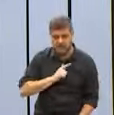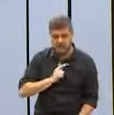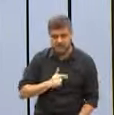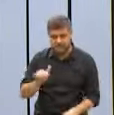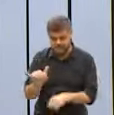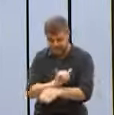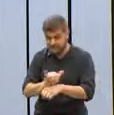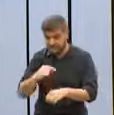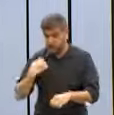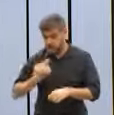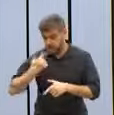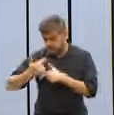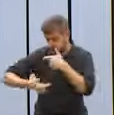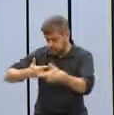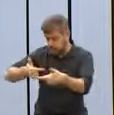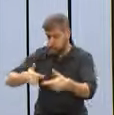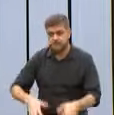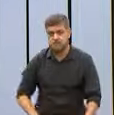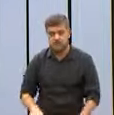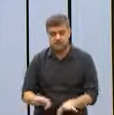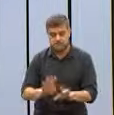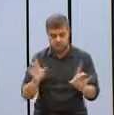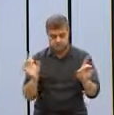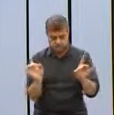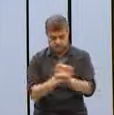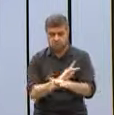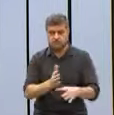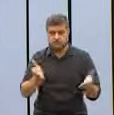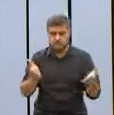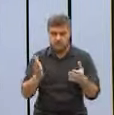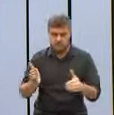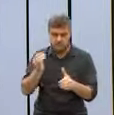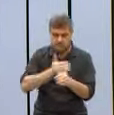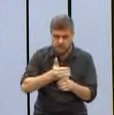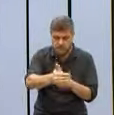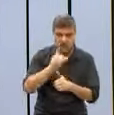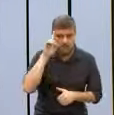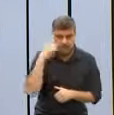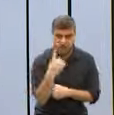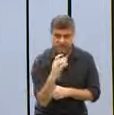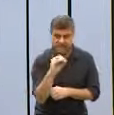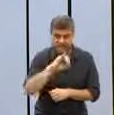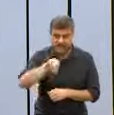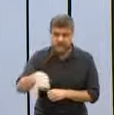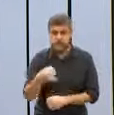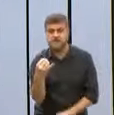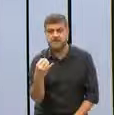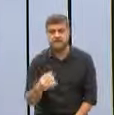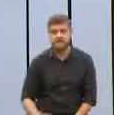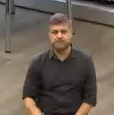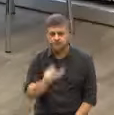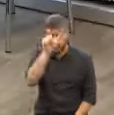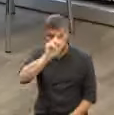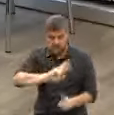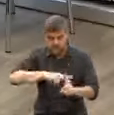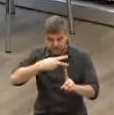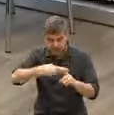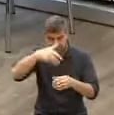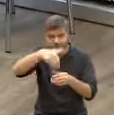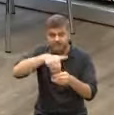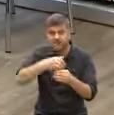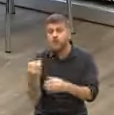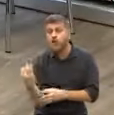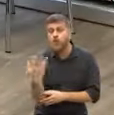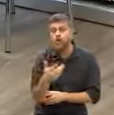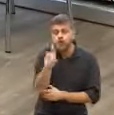que são, né, as nossas ferramentas de trabalho. E estamos prontos aí para assumir em 10 de janeiro do próximo ano. Você foi